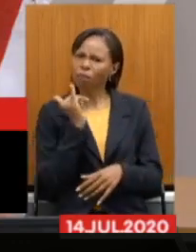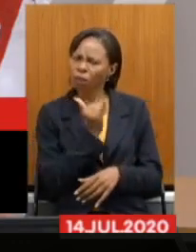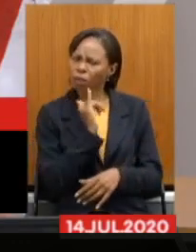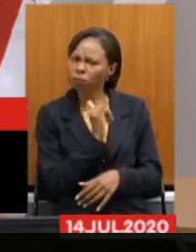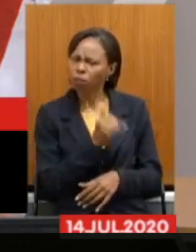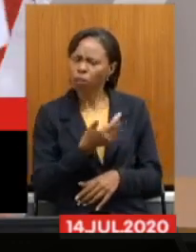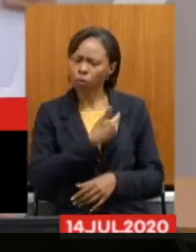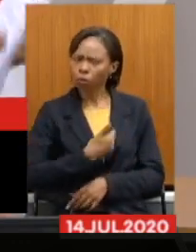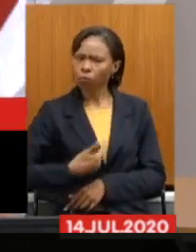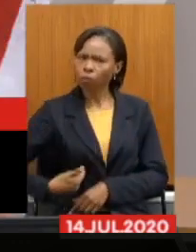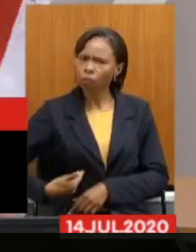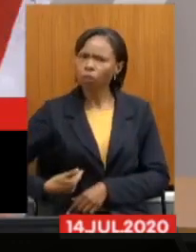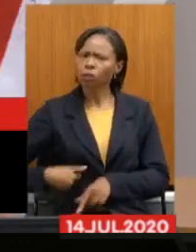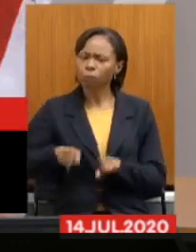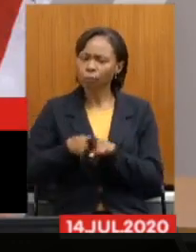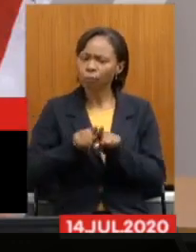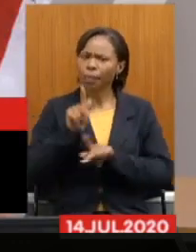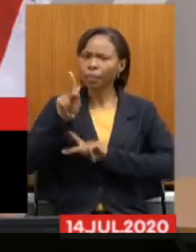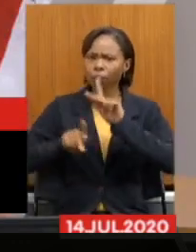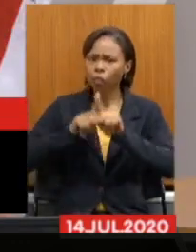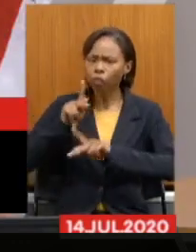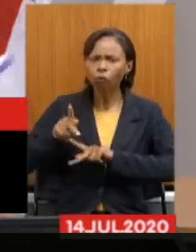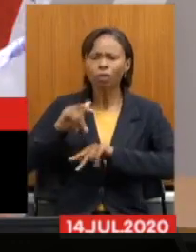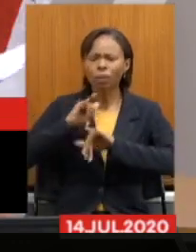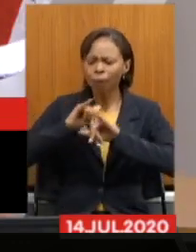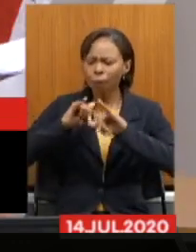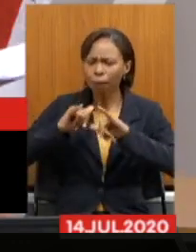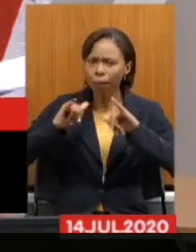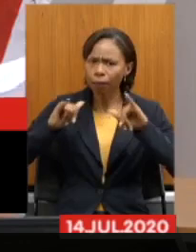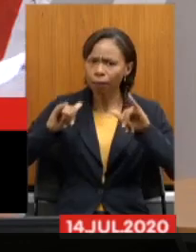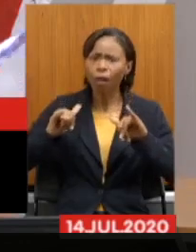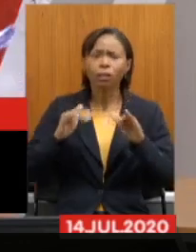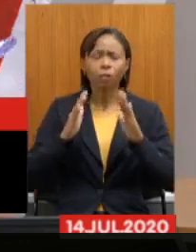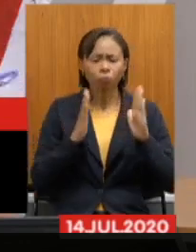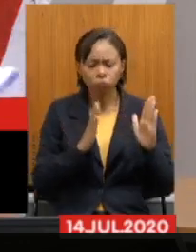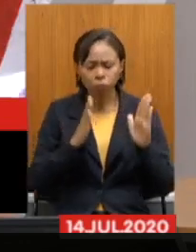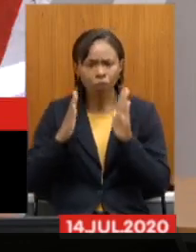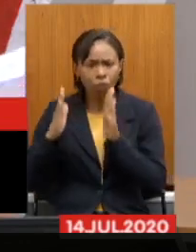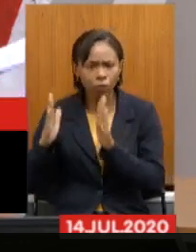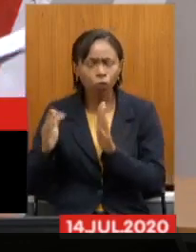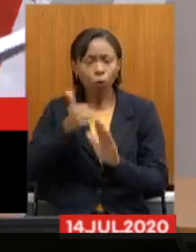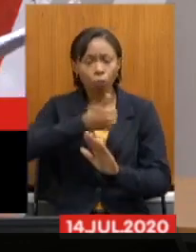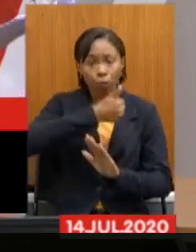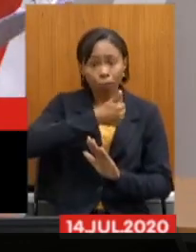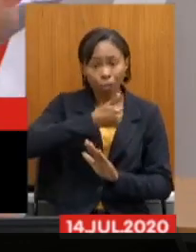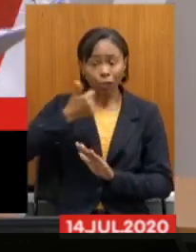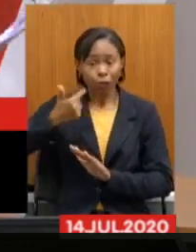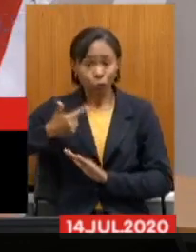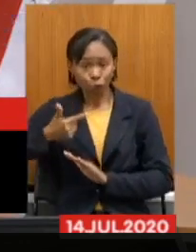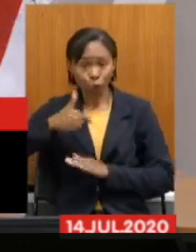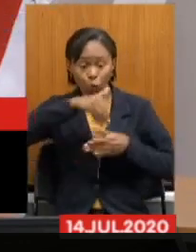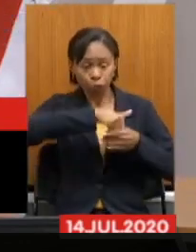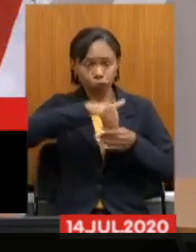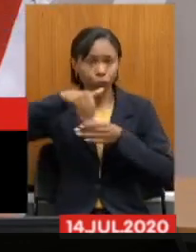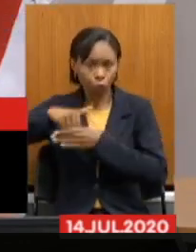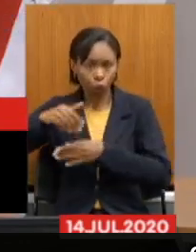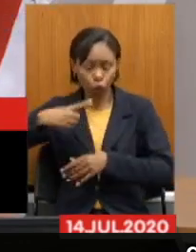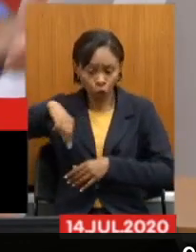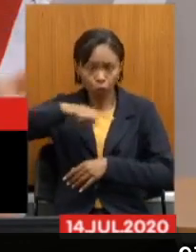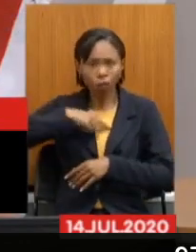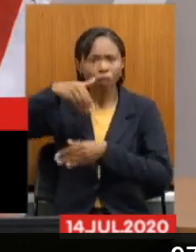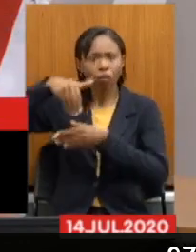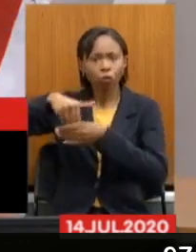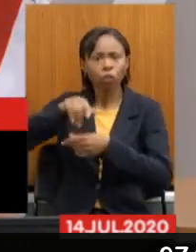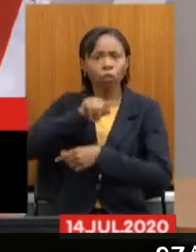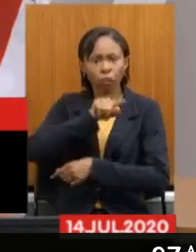nós fizemos a nossa semeadura, né, no primeiro e segundo turno. Eu sei que todos os senhores tiveram votação dos oficiais de justiça, seus